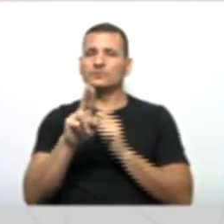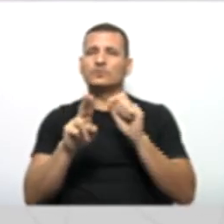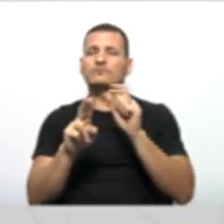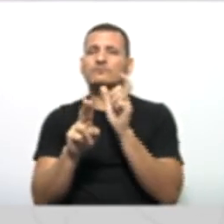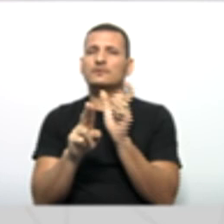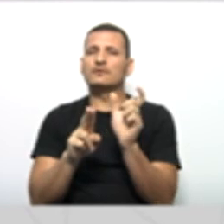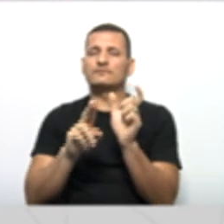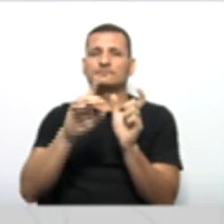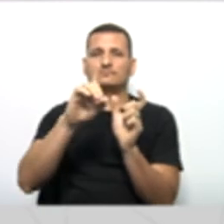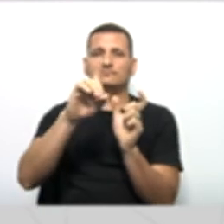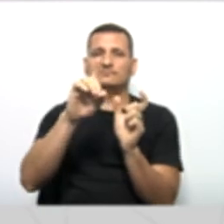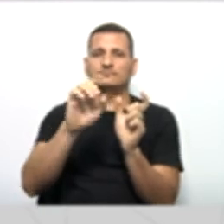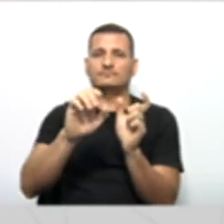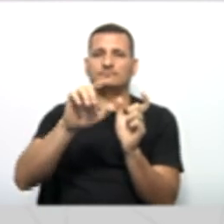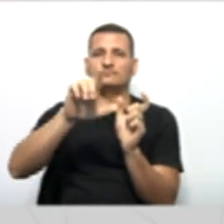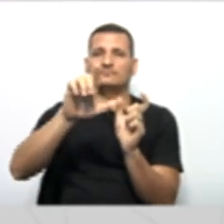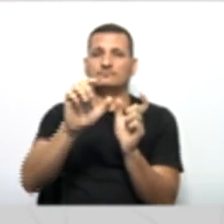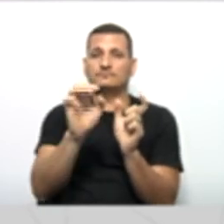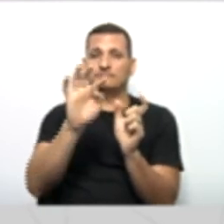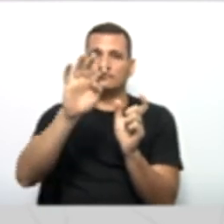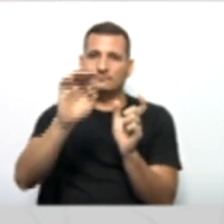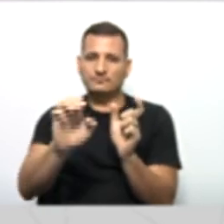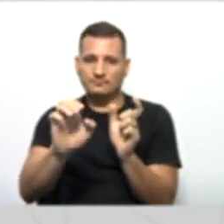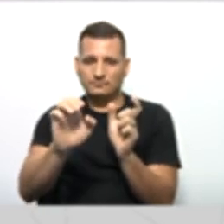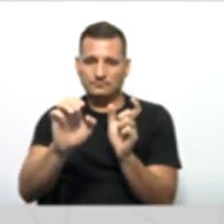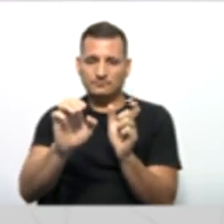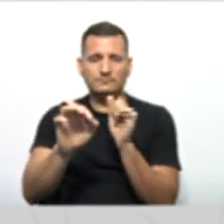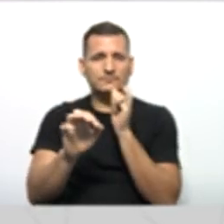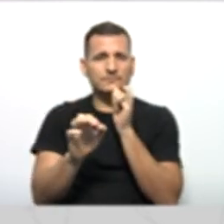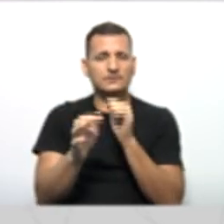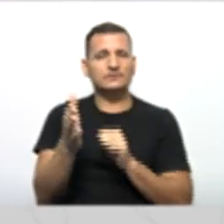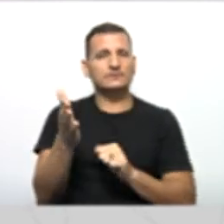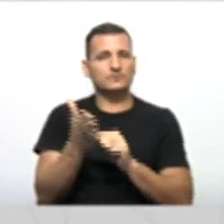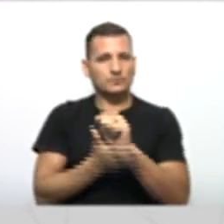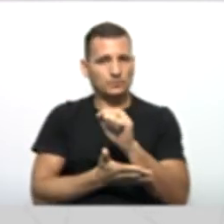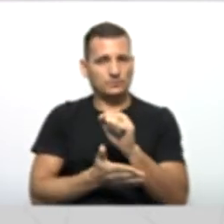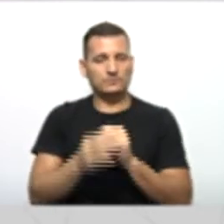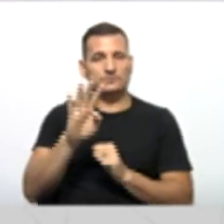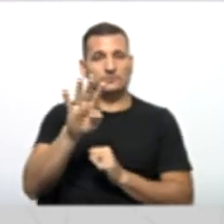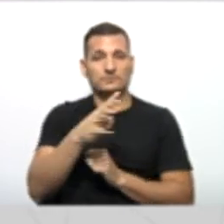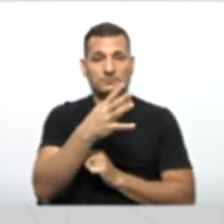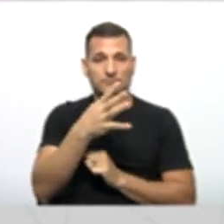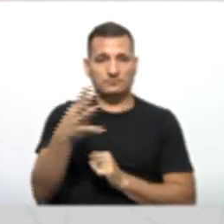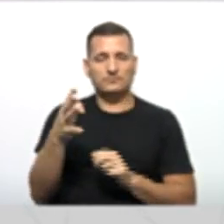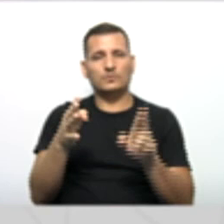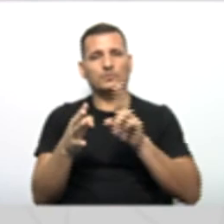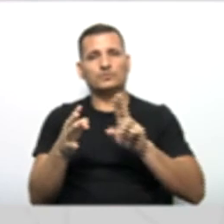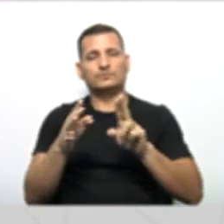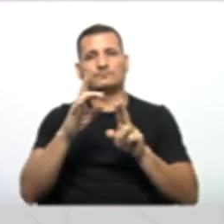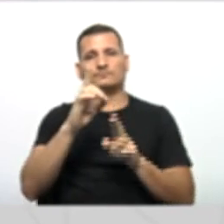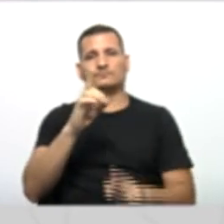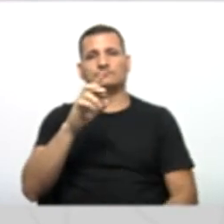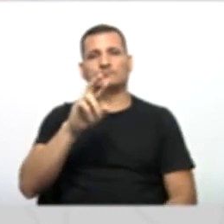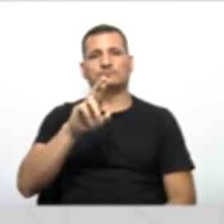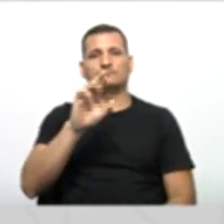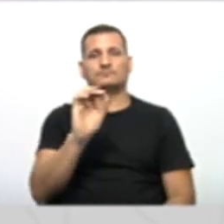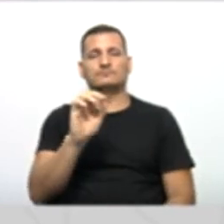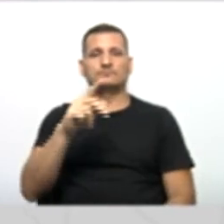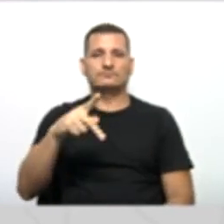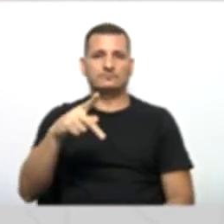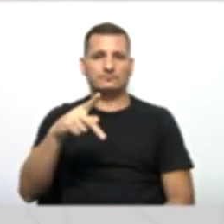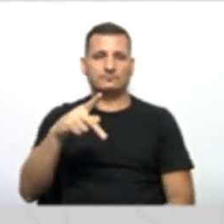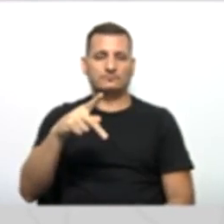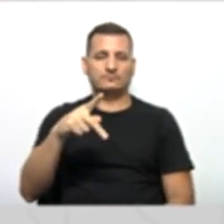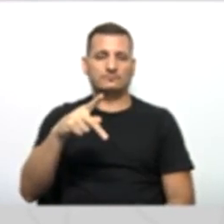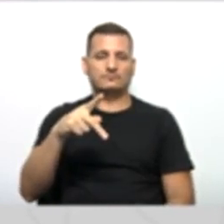o comando de let é quando a gente quer excluir uma tabela como eu falei a gente usa o